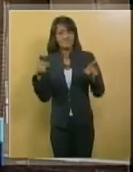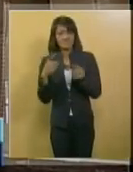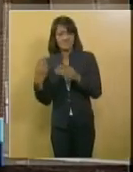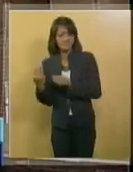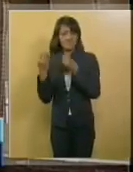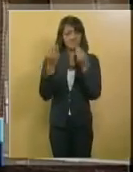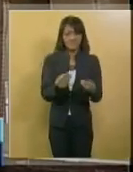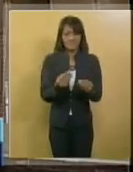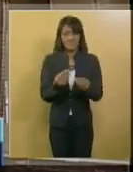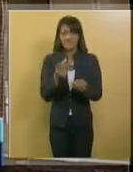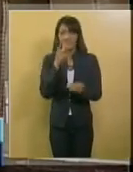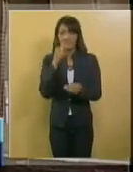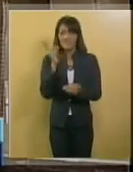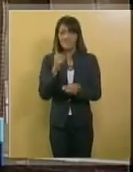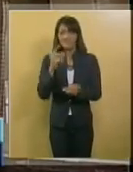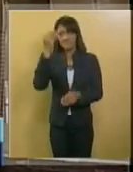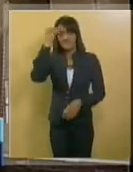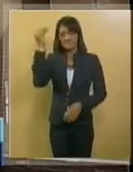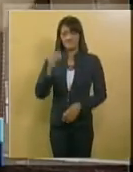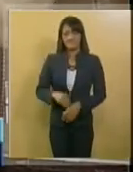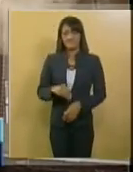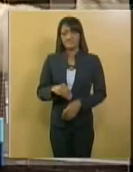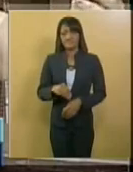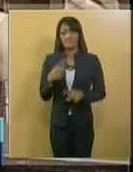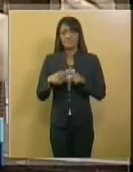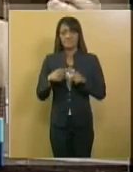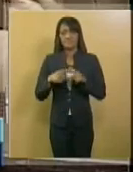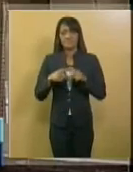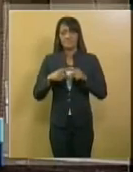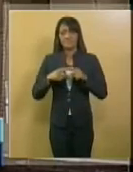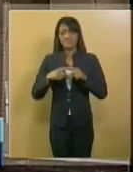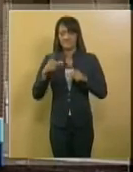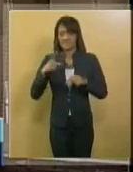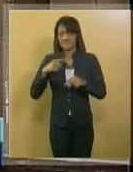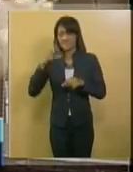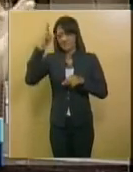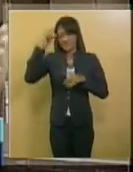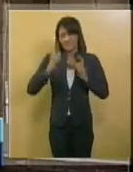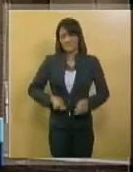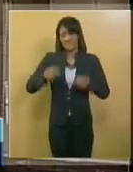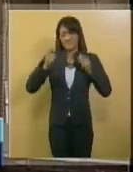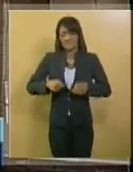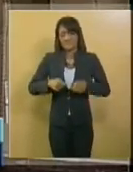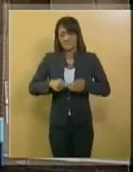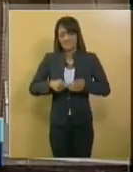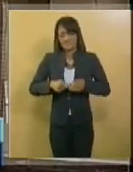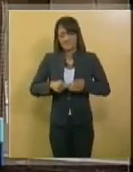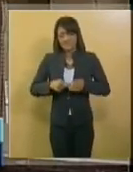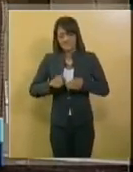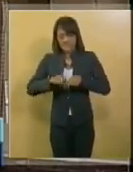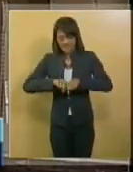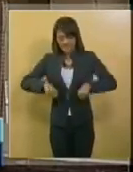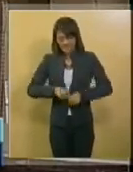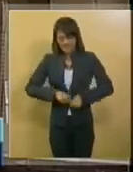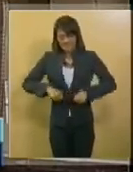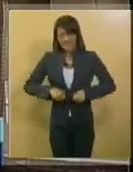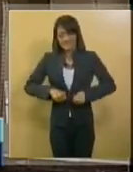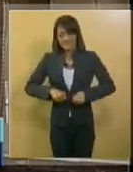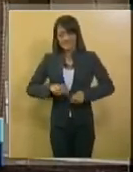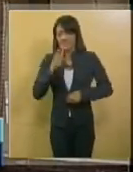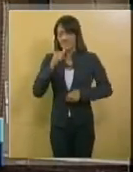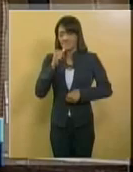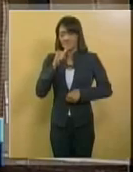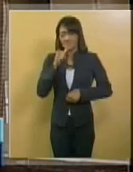água porque têm preguiça de desatrelar o cavalo da carroça e, para o cavalo não urinar, lhes nega água.